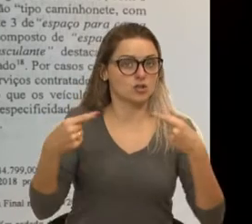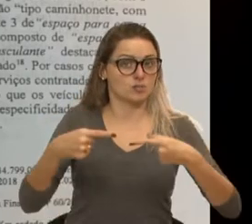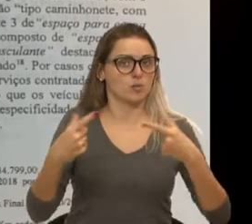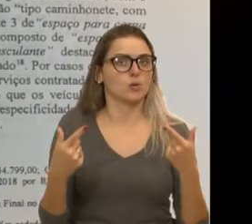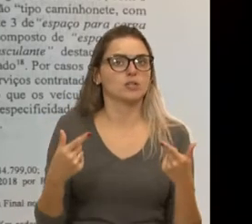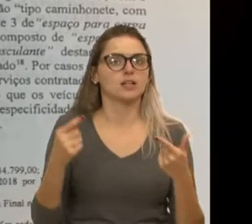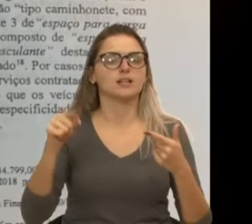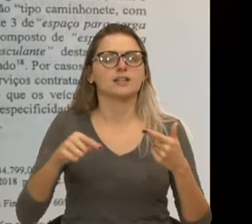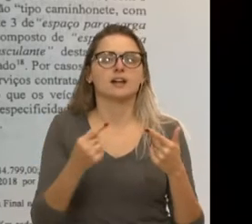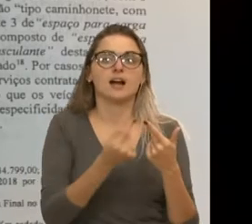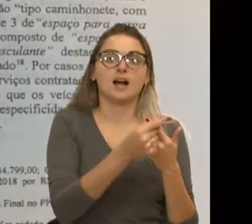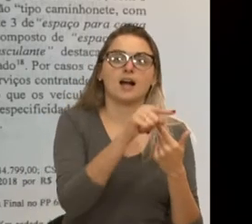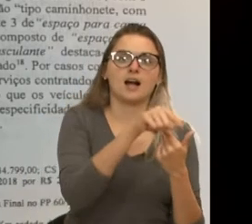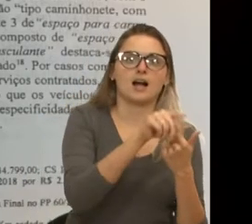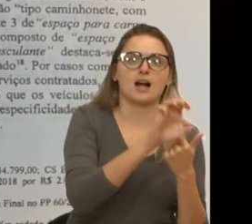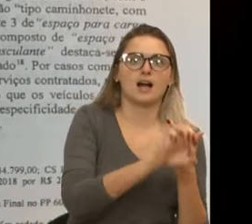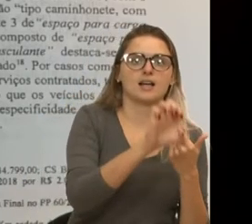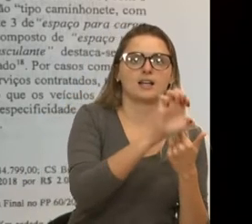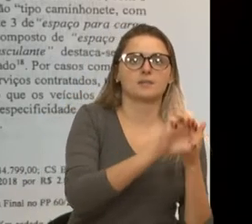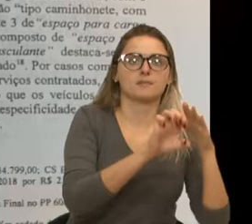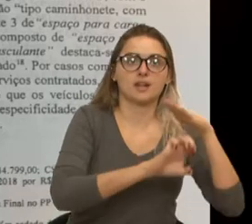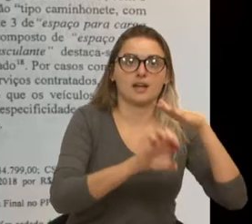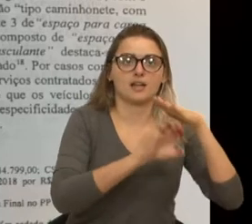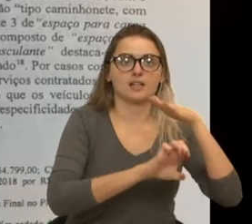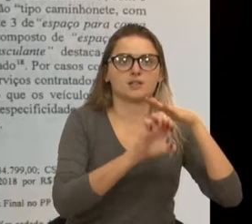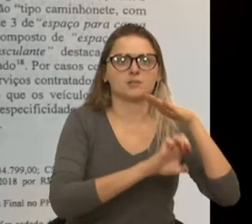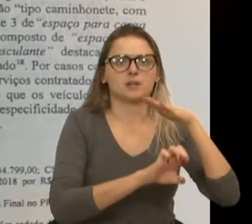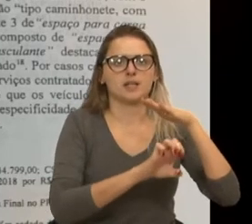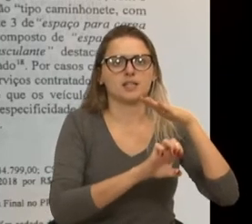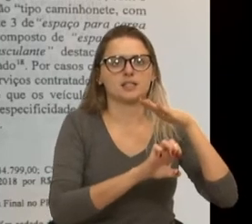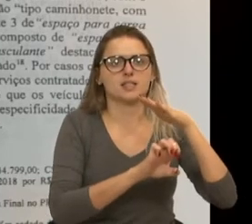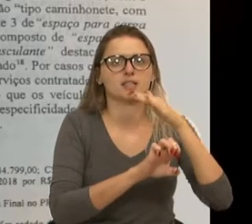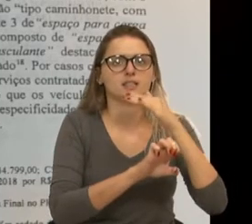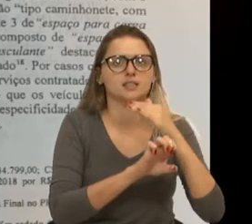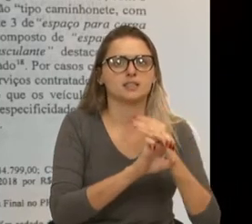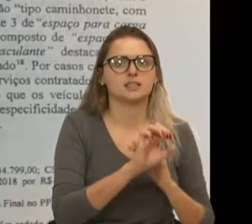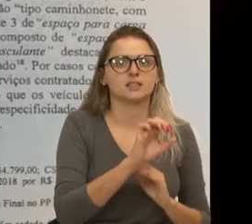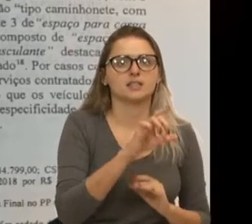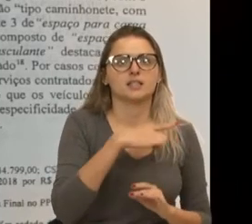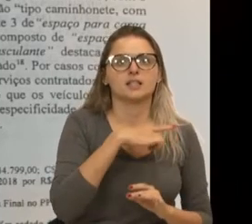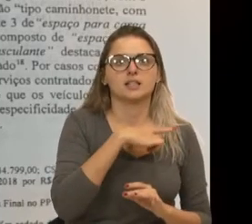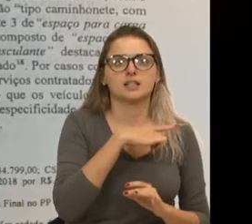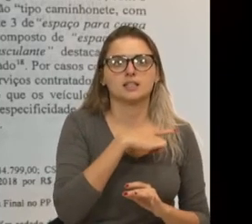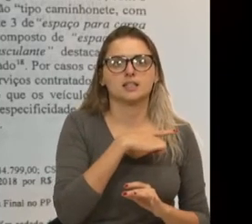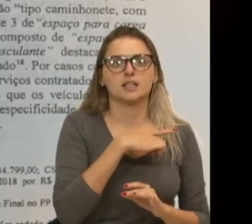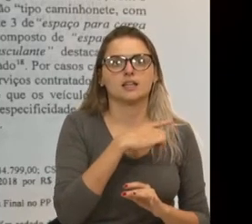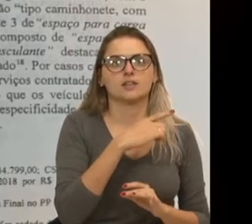ofertado pela empresa Ormem Transporte Limitada para o lote 3 estava